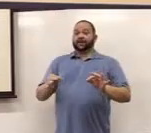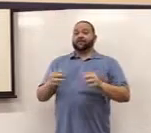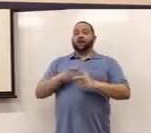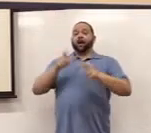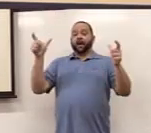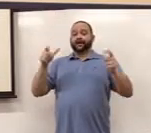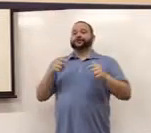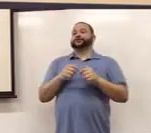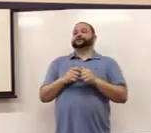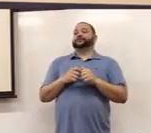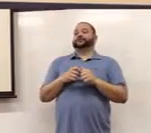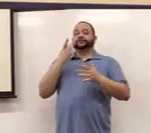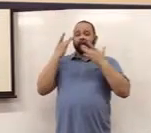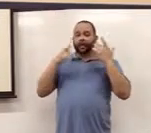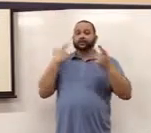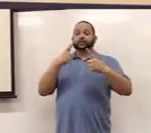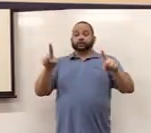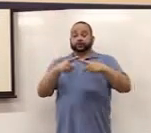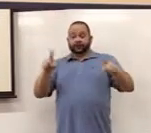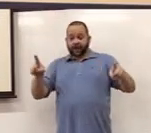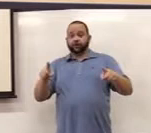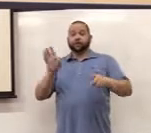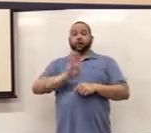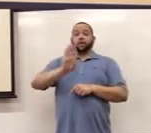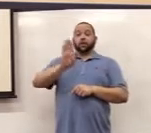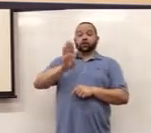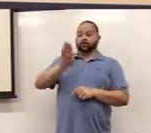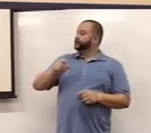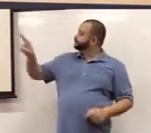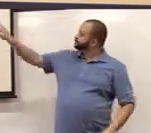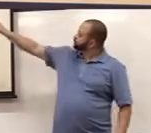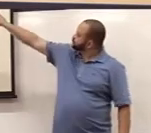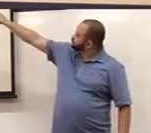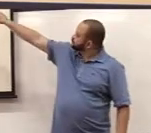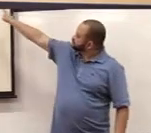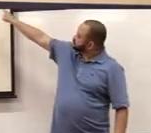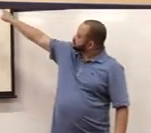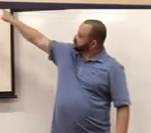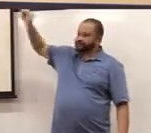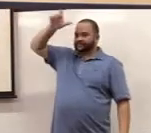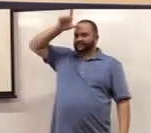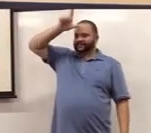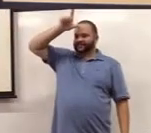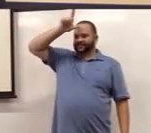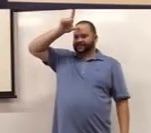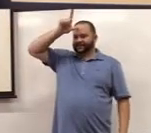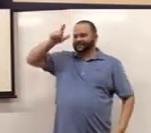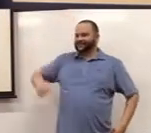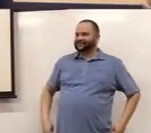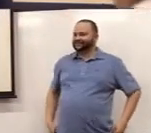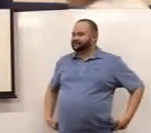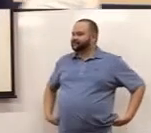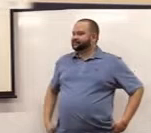Grande Academia Musical do Sr. Ludwig van Beethoven. Isso está escrito aqui. Ó. Große Musikalische